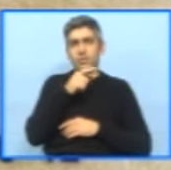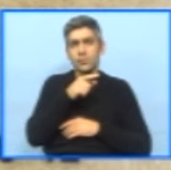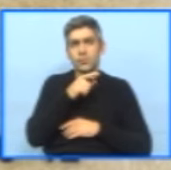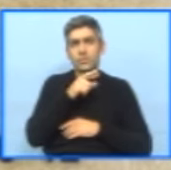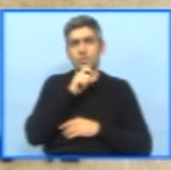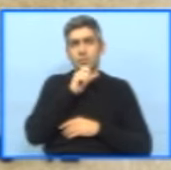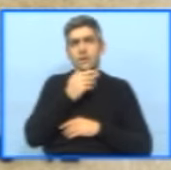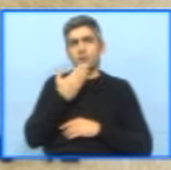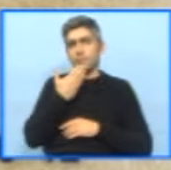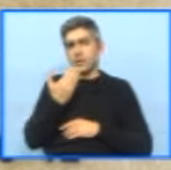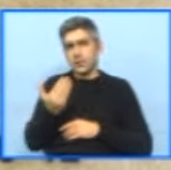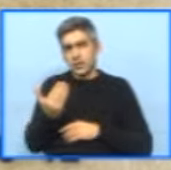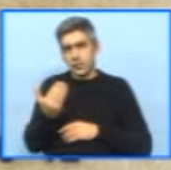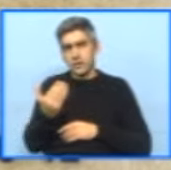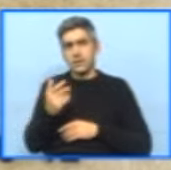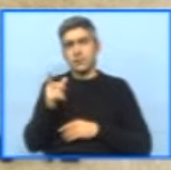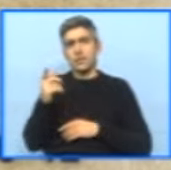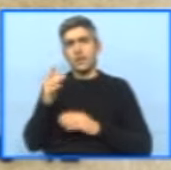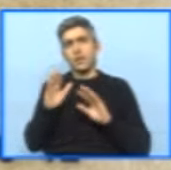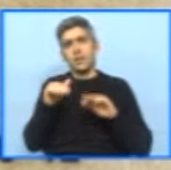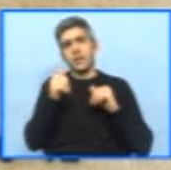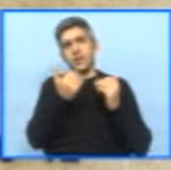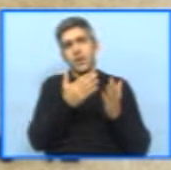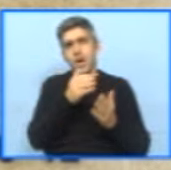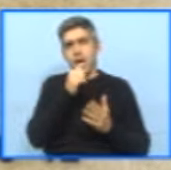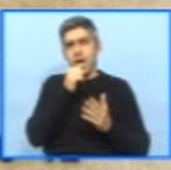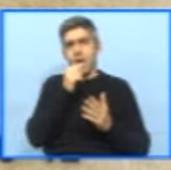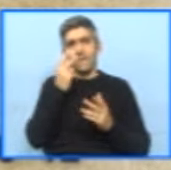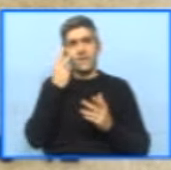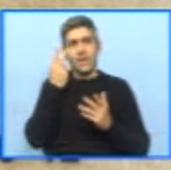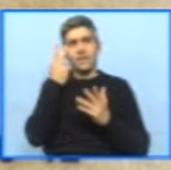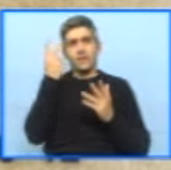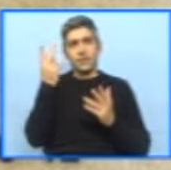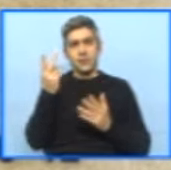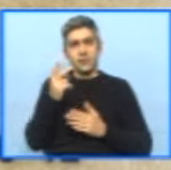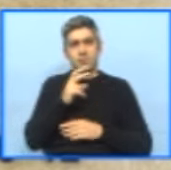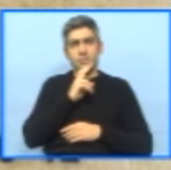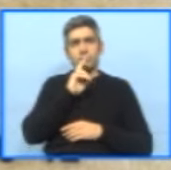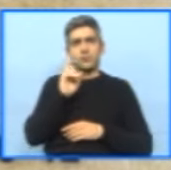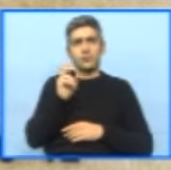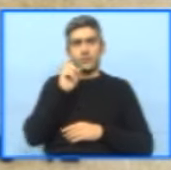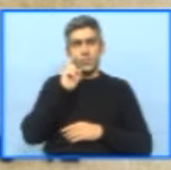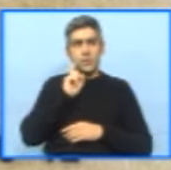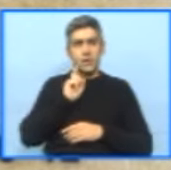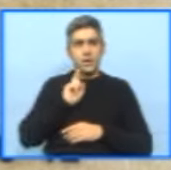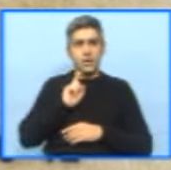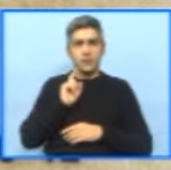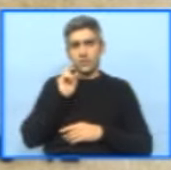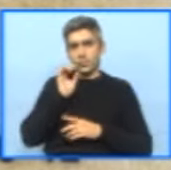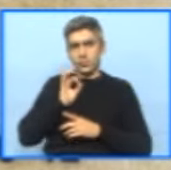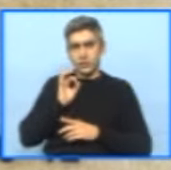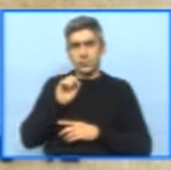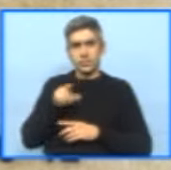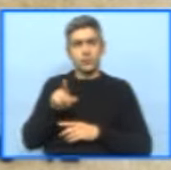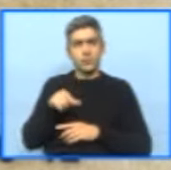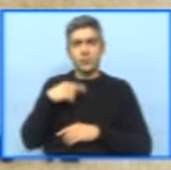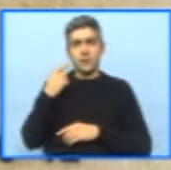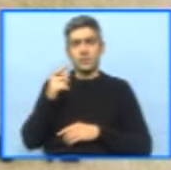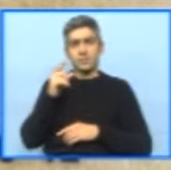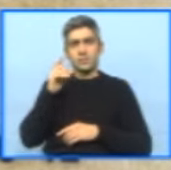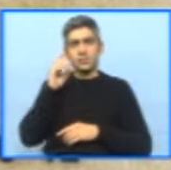lhe pedirias, e ele te daria água viva." Respondeu-lhe a mulher: "Senhor, tu nem